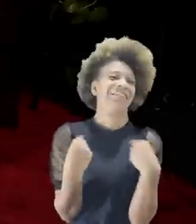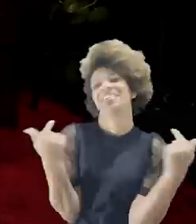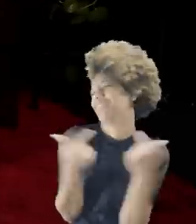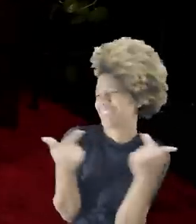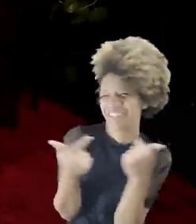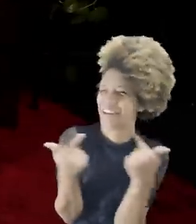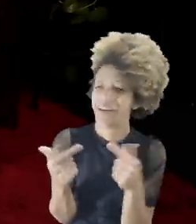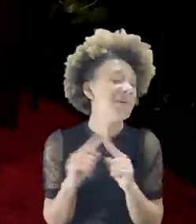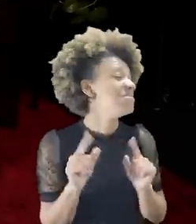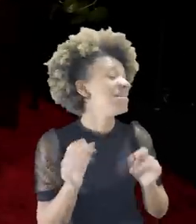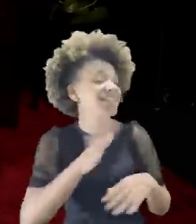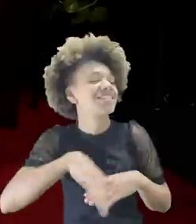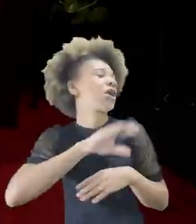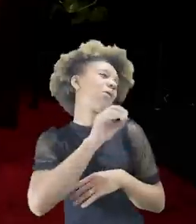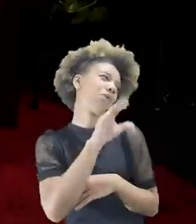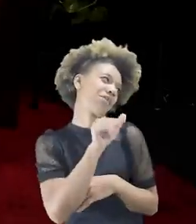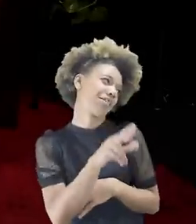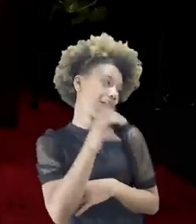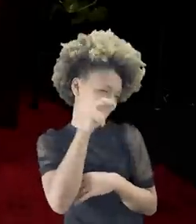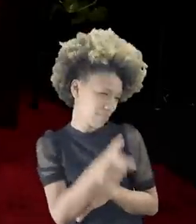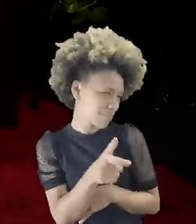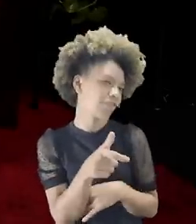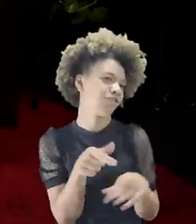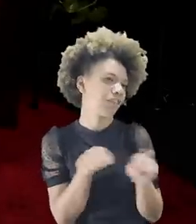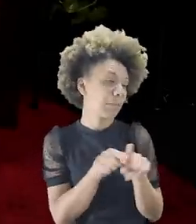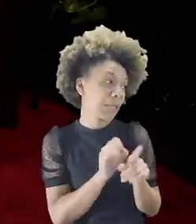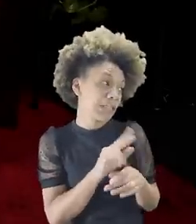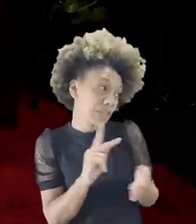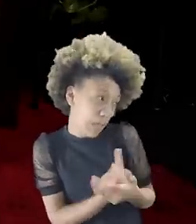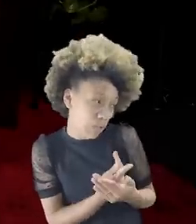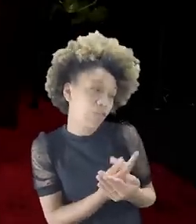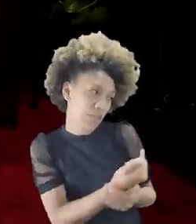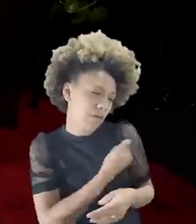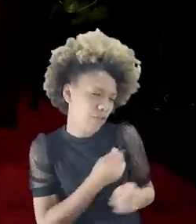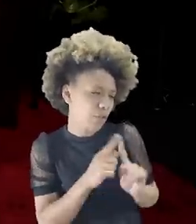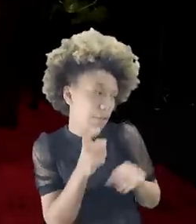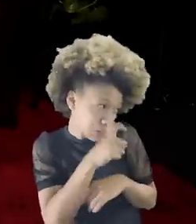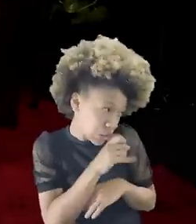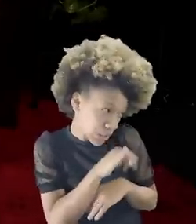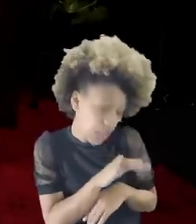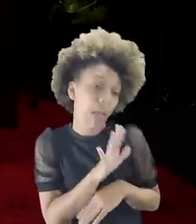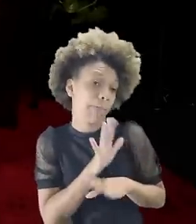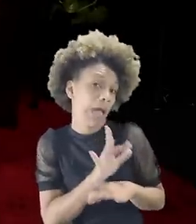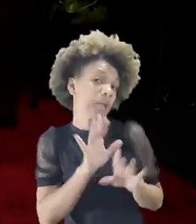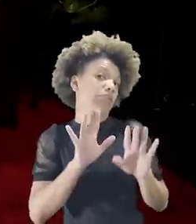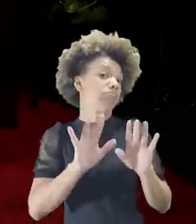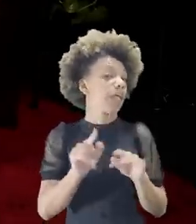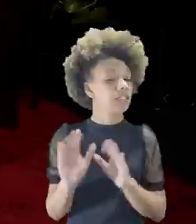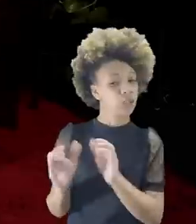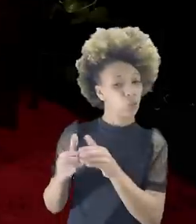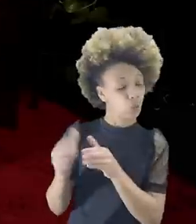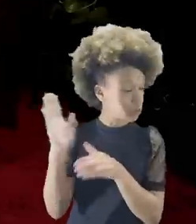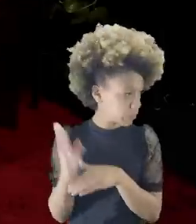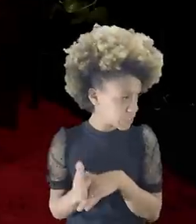essa galera do Oscar aqui é interessante que eu ouvi falar e aí você me corrija se se for uma mentira mas me eu vi em algum lugar que esse